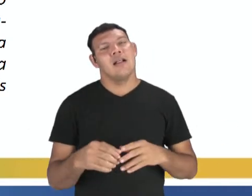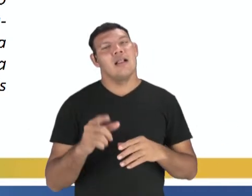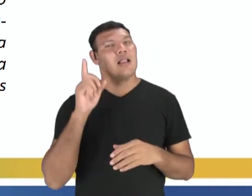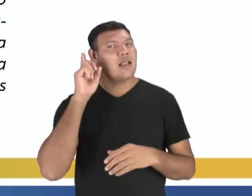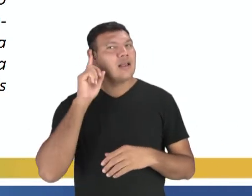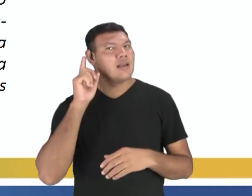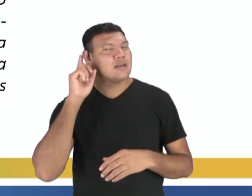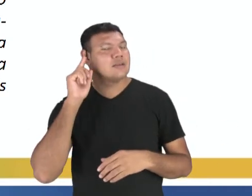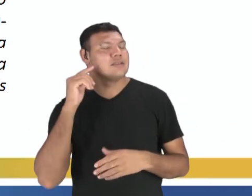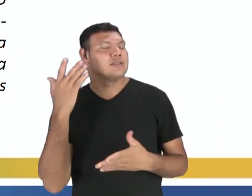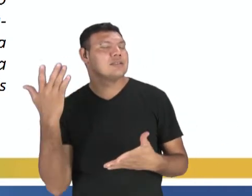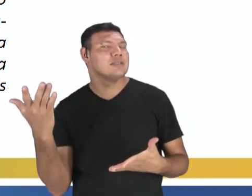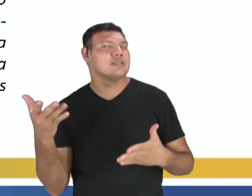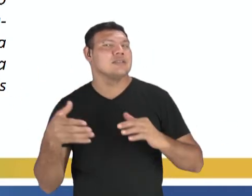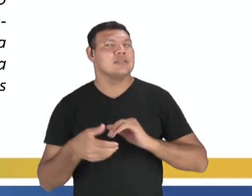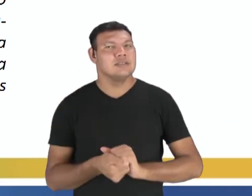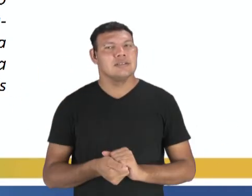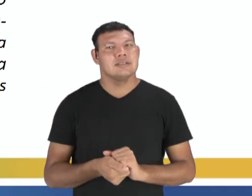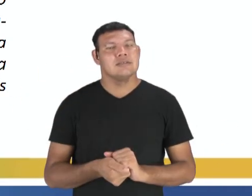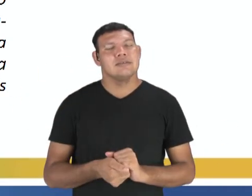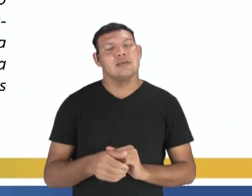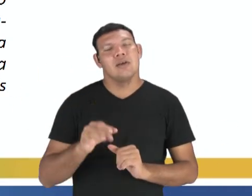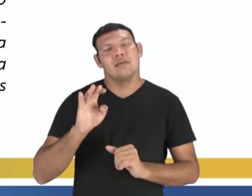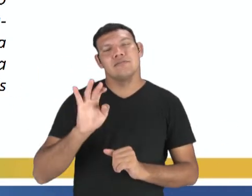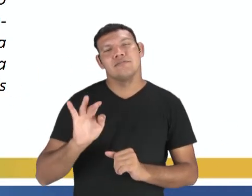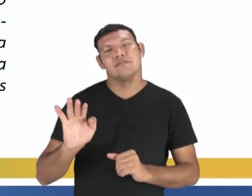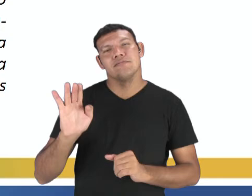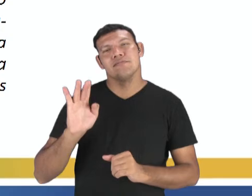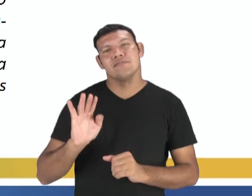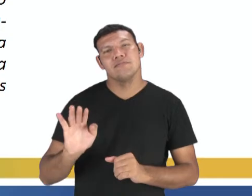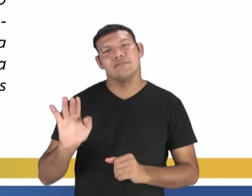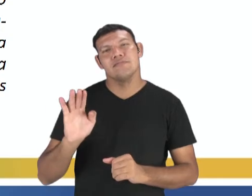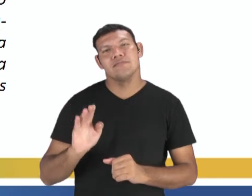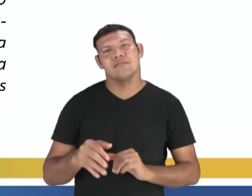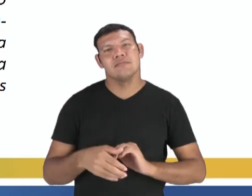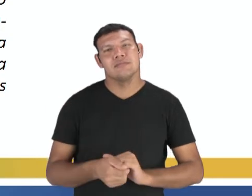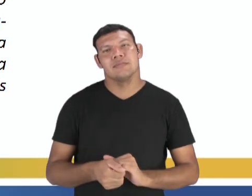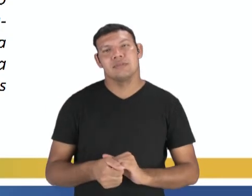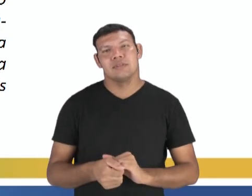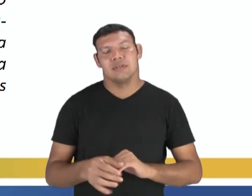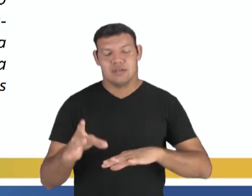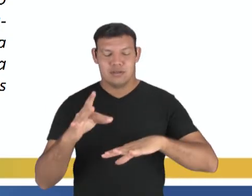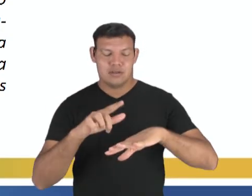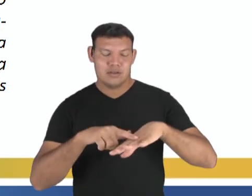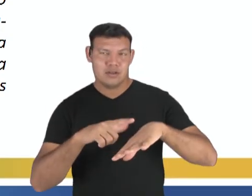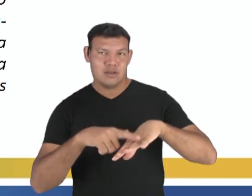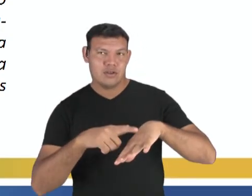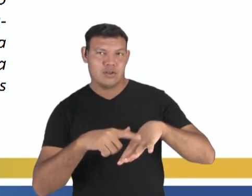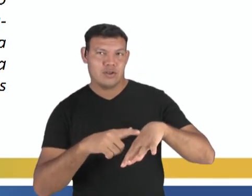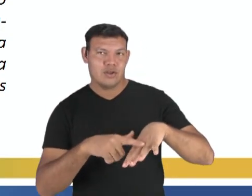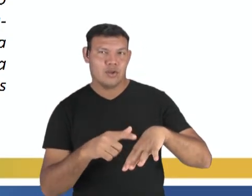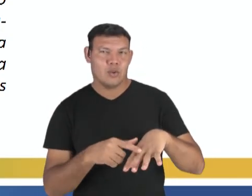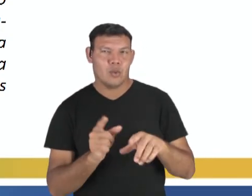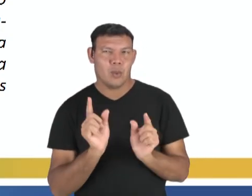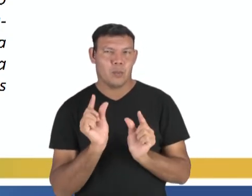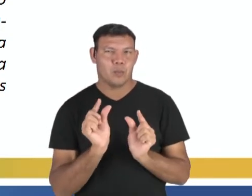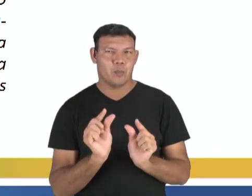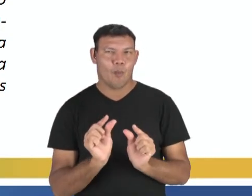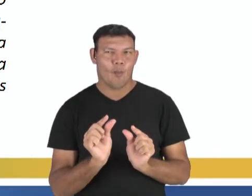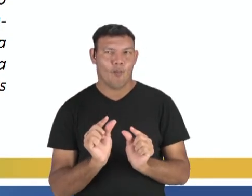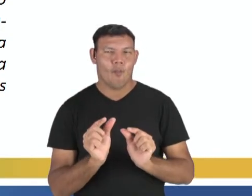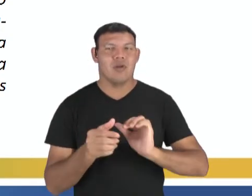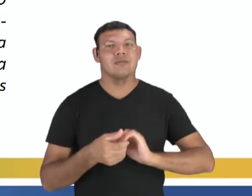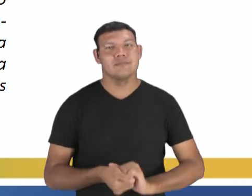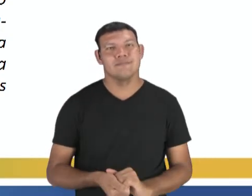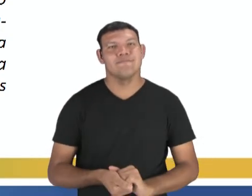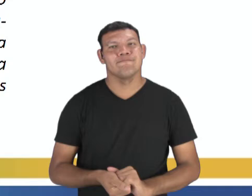no movimento lento e suave dos seus dedos, 2 anéis de rubis miudinhos